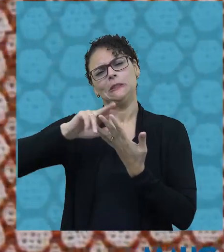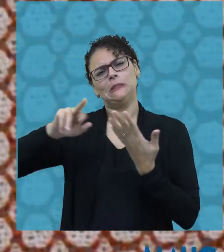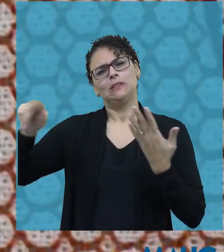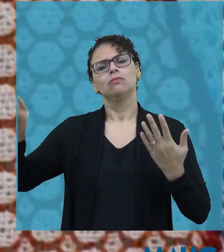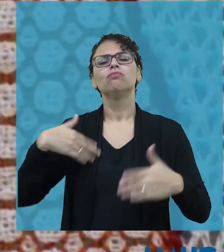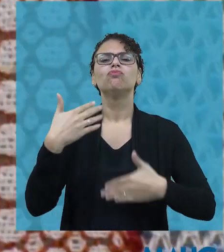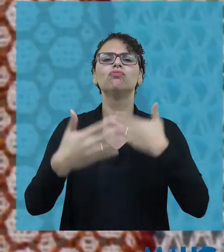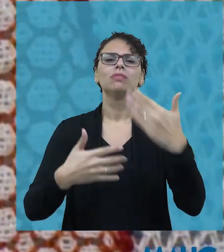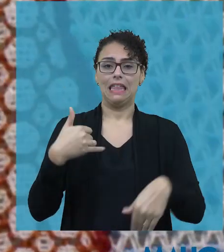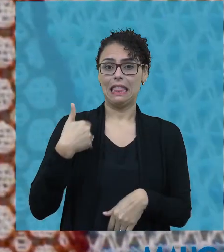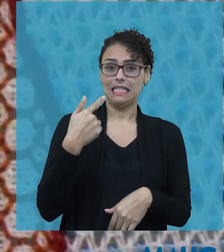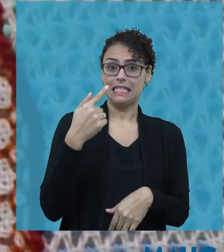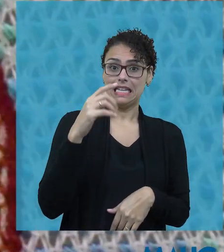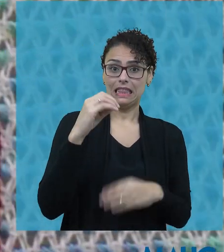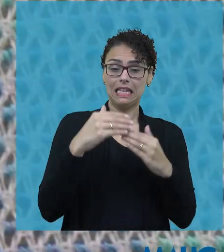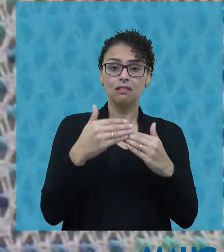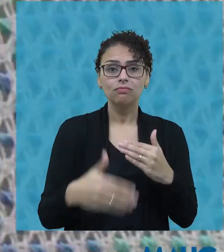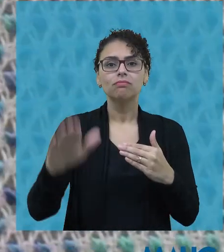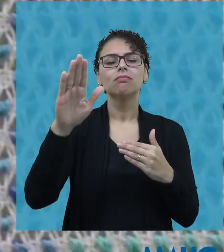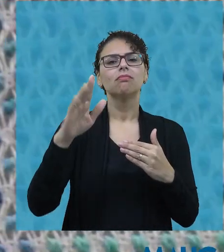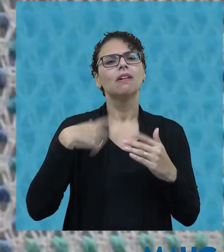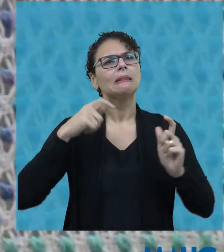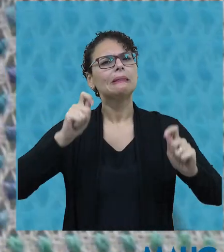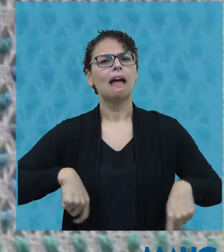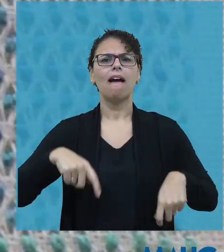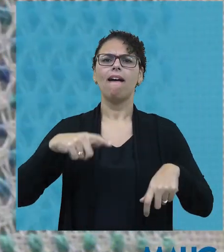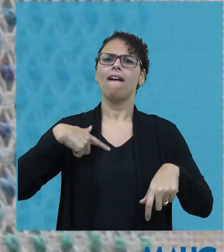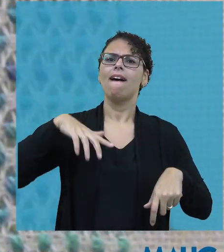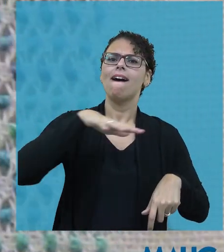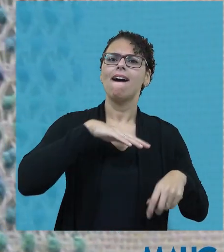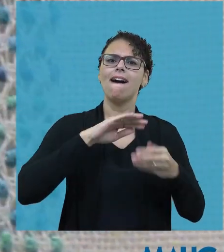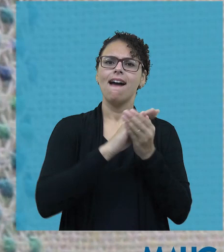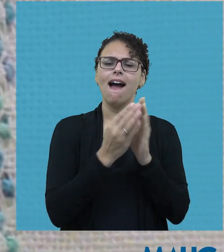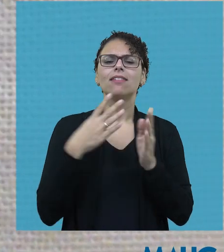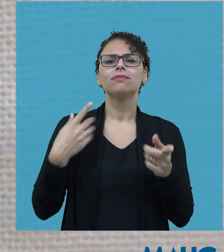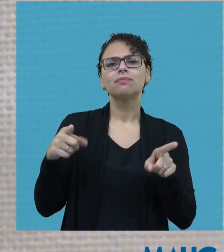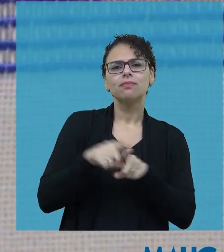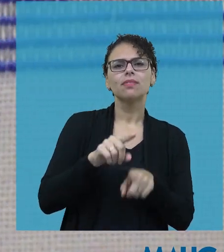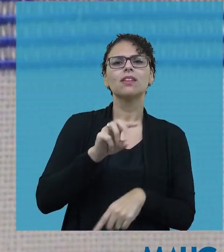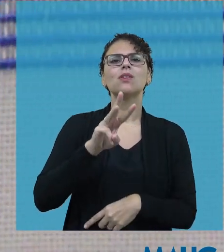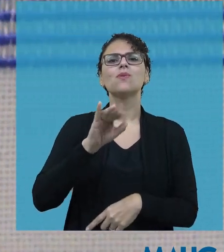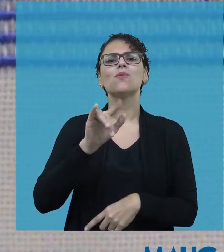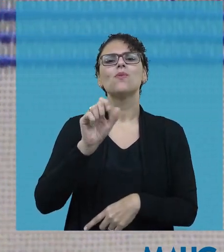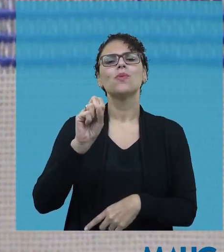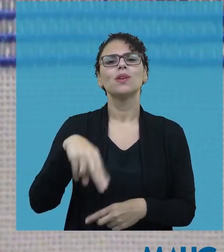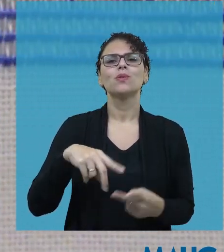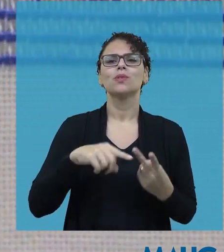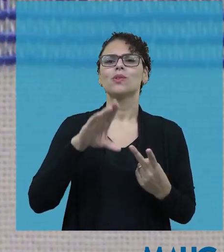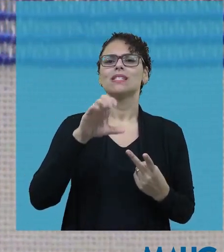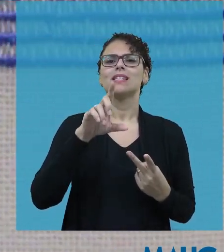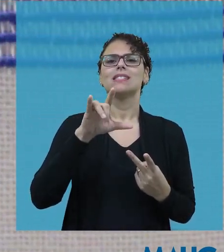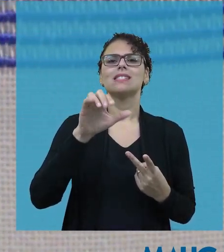mais tarde, depois dos 70 anos, eu descobri ele como arte. Me associei com o Wilson Neto, com a Cecília